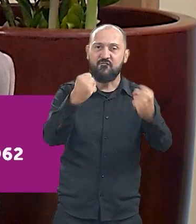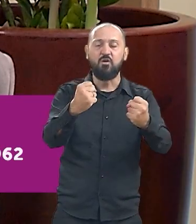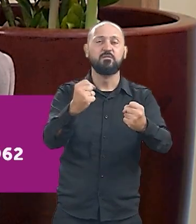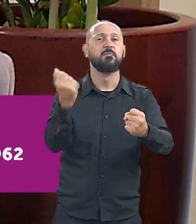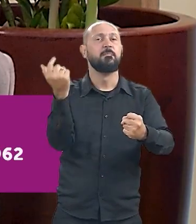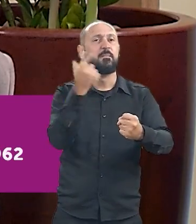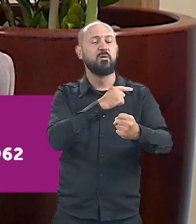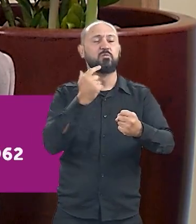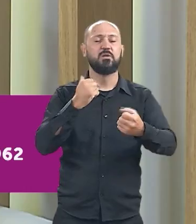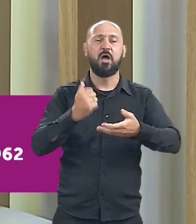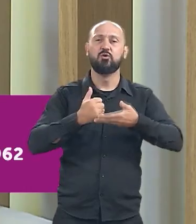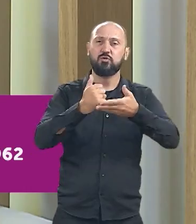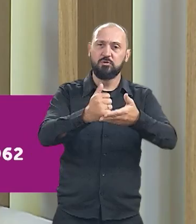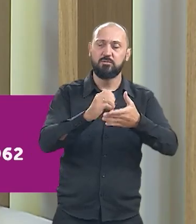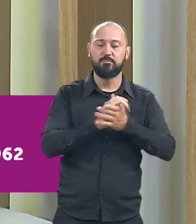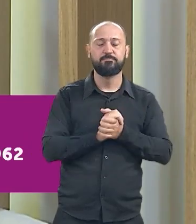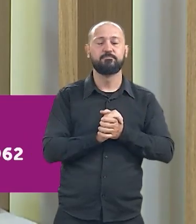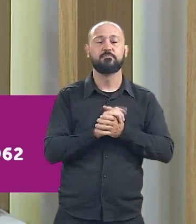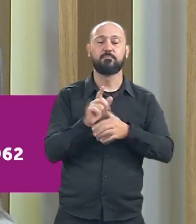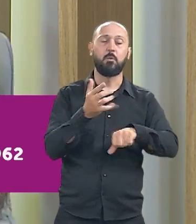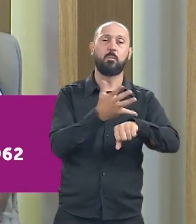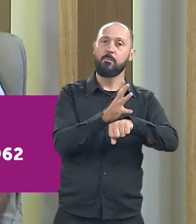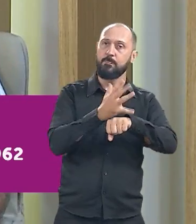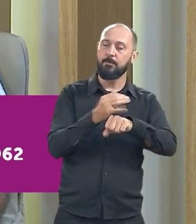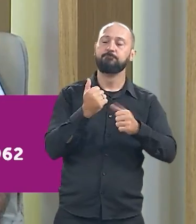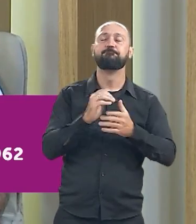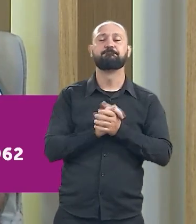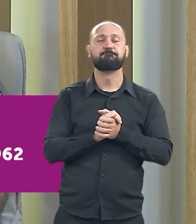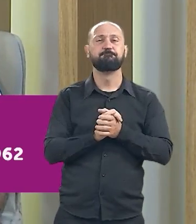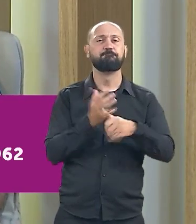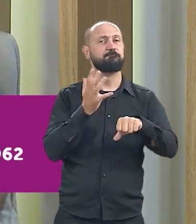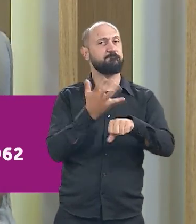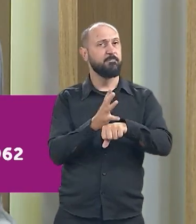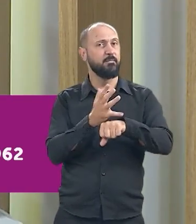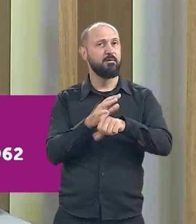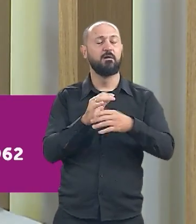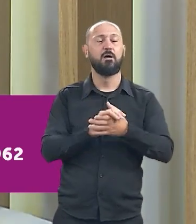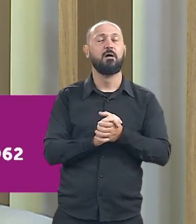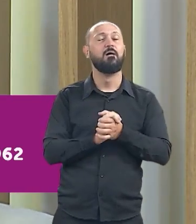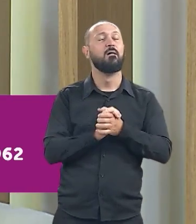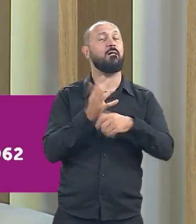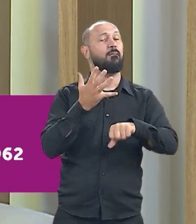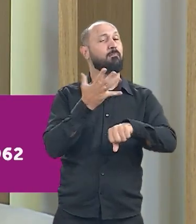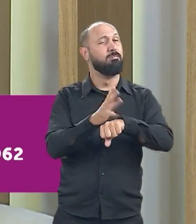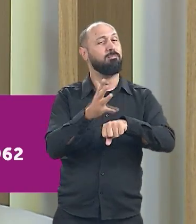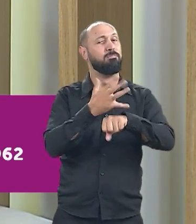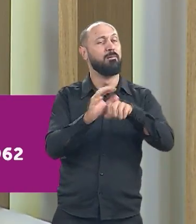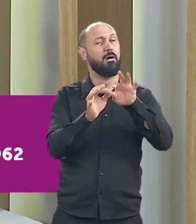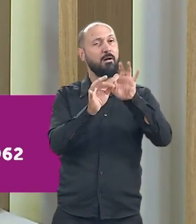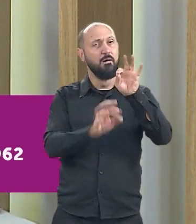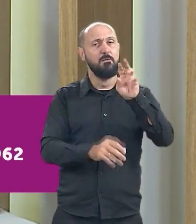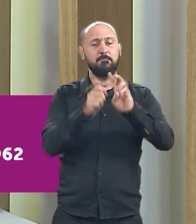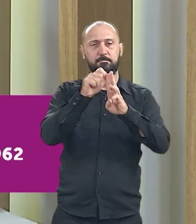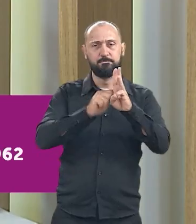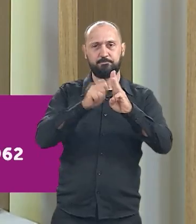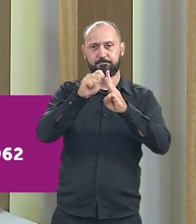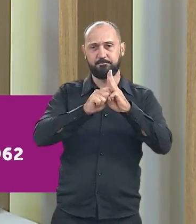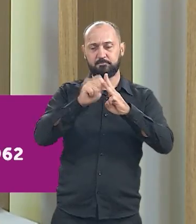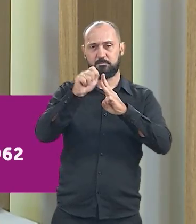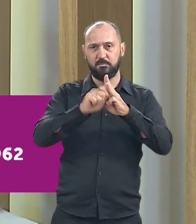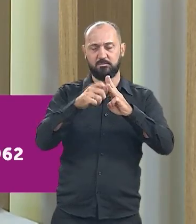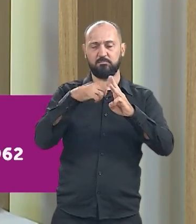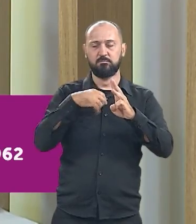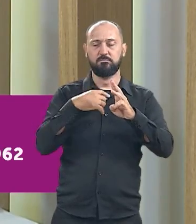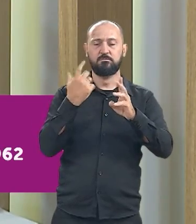tratar desses temas. O treinamento. O treinamento é longo, em torno de 3 meses, uma reunião